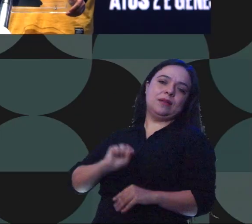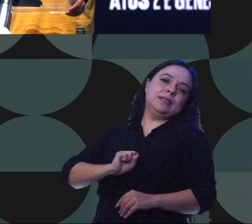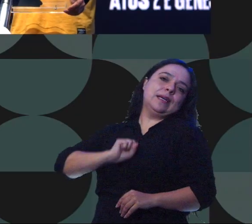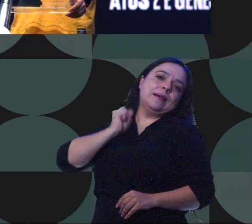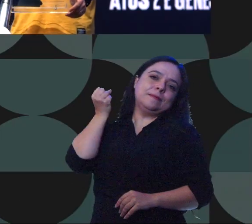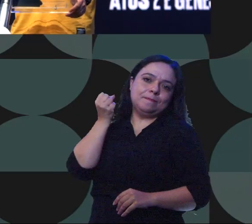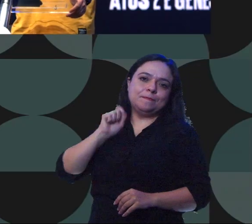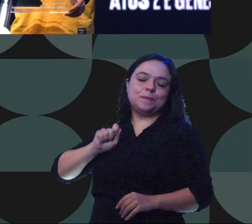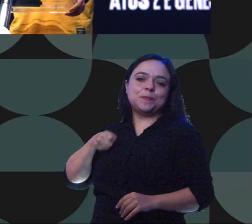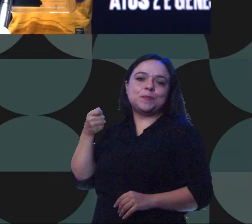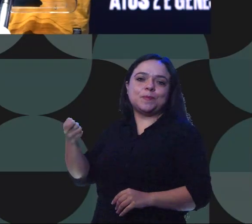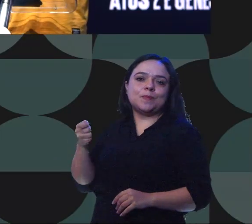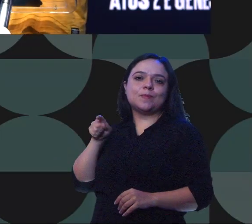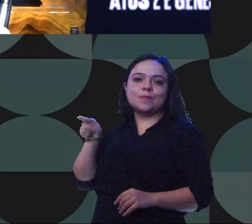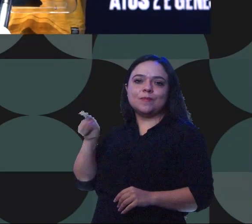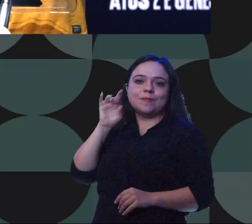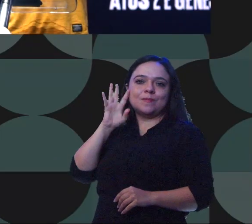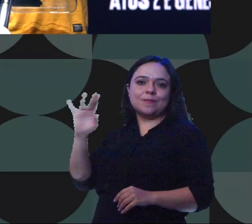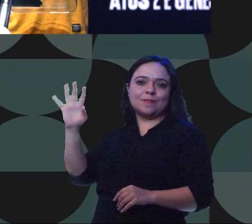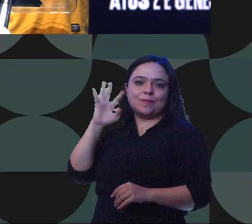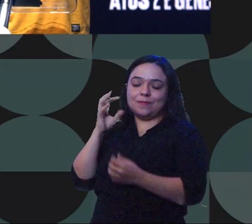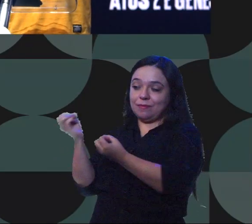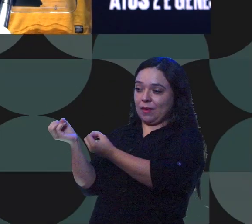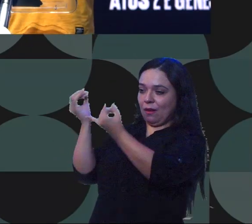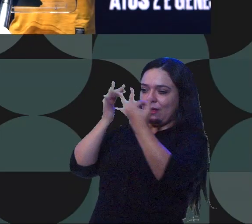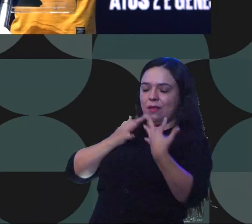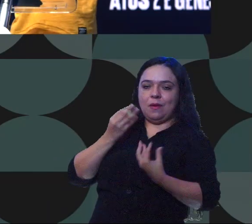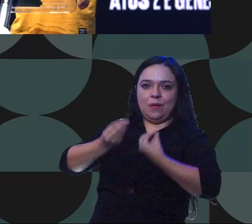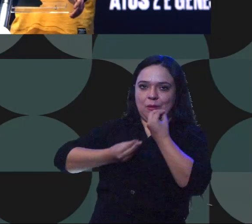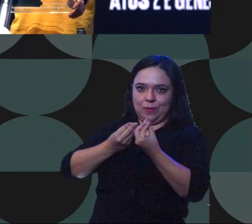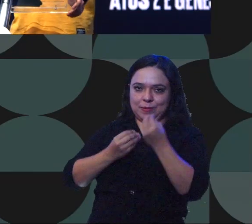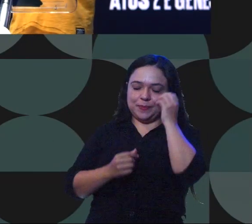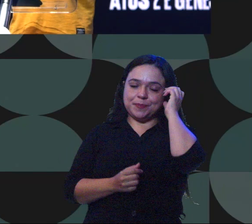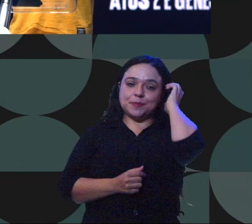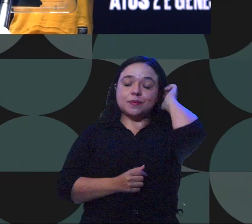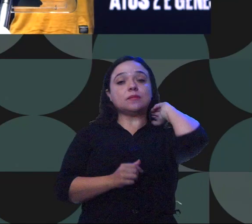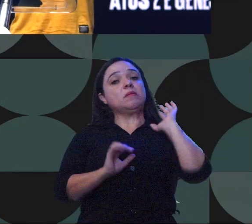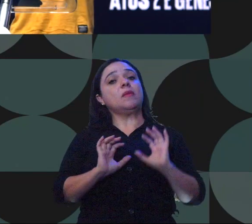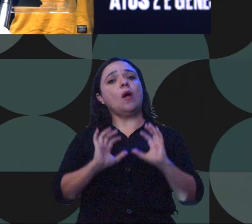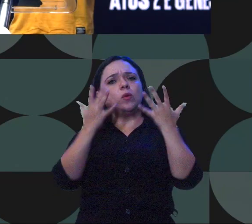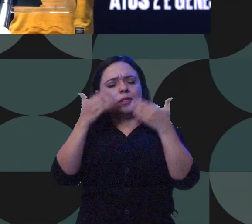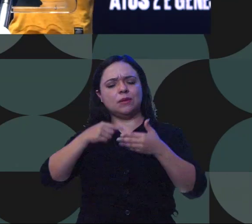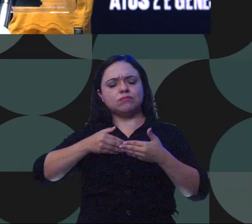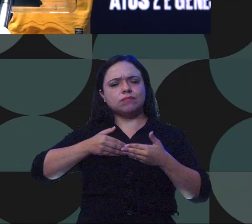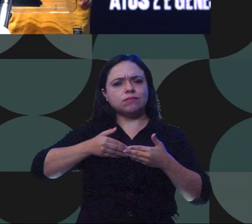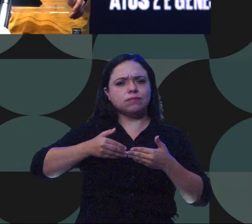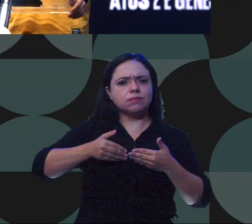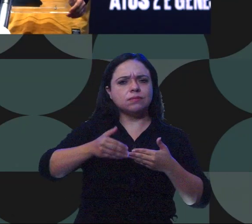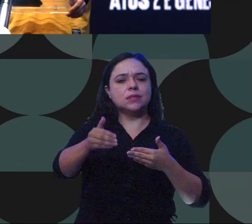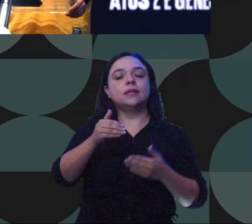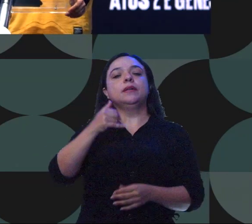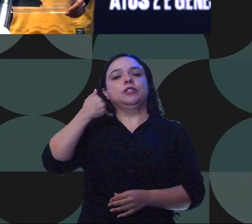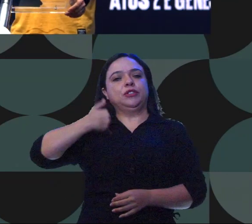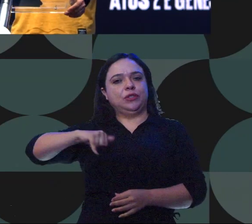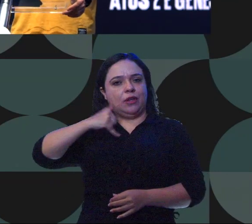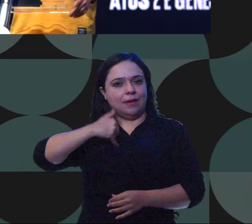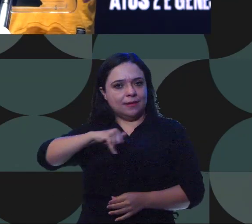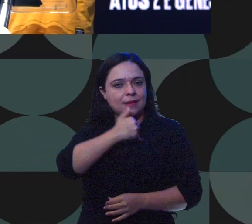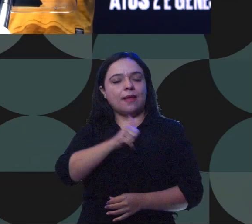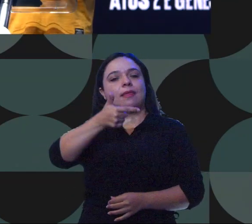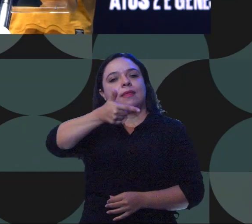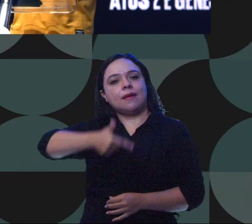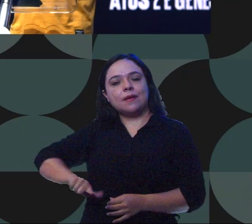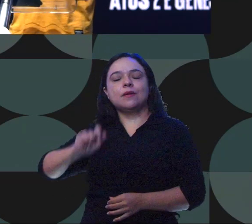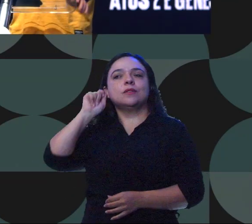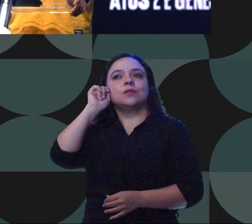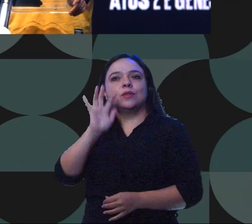mais por causa dos seus sonhos e da maneira que os contava. Pouco tempo depois, José teve outro sonho, e mais uma vez